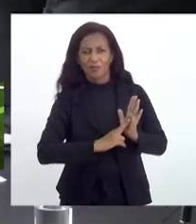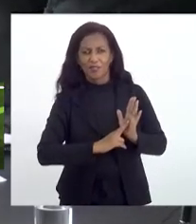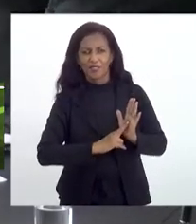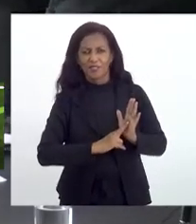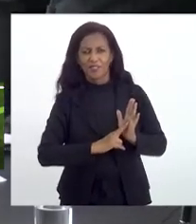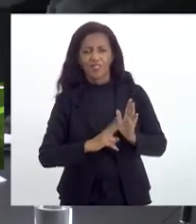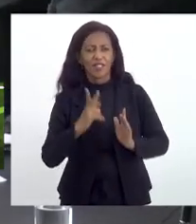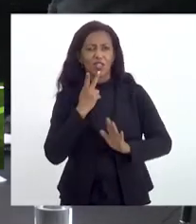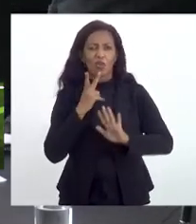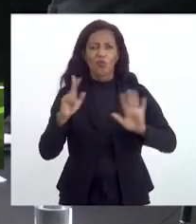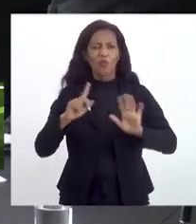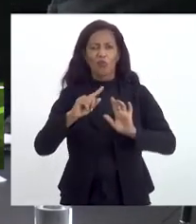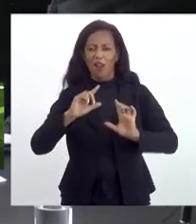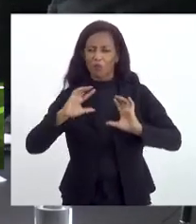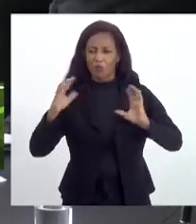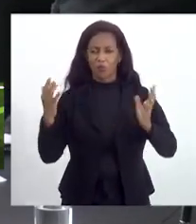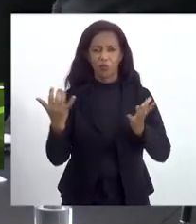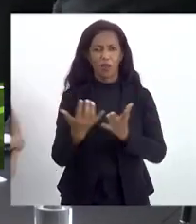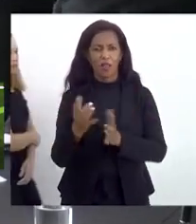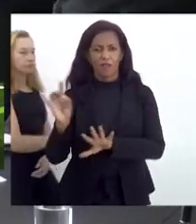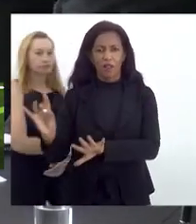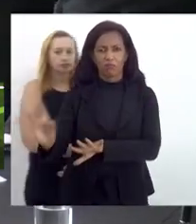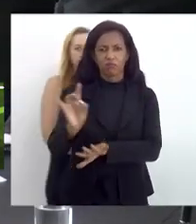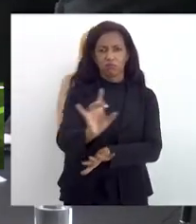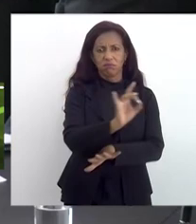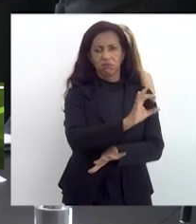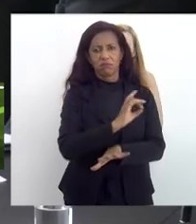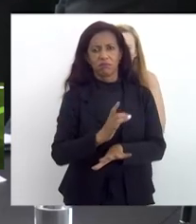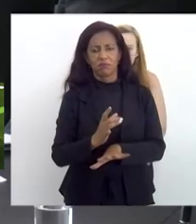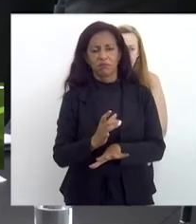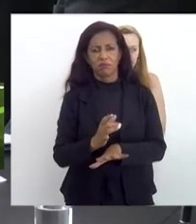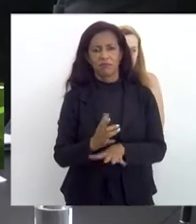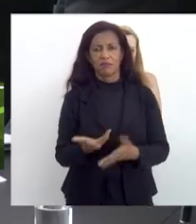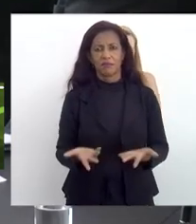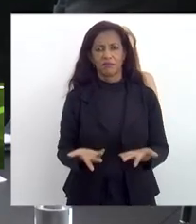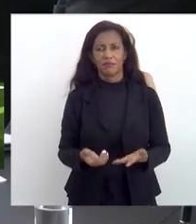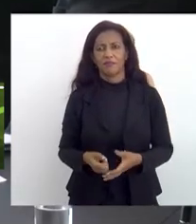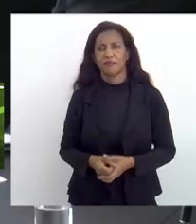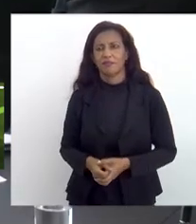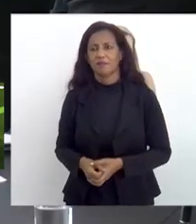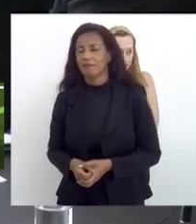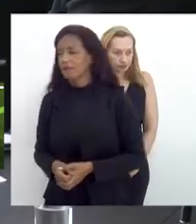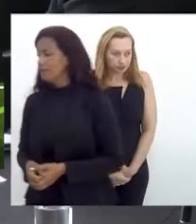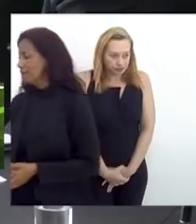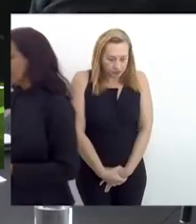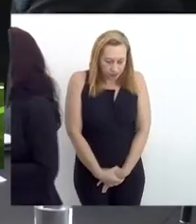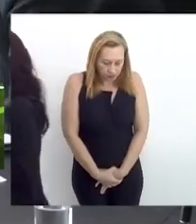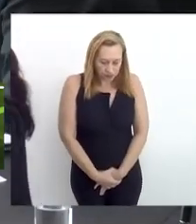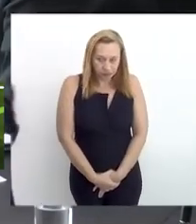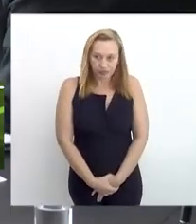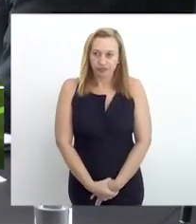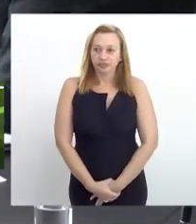ele não fala do global, ele fala do individualizado, mas, mas, a vossa excelência depois responde.